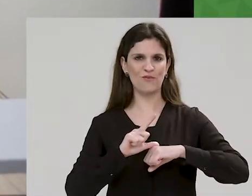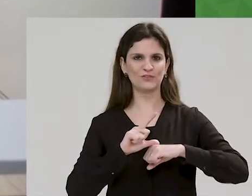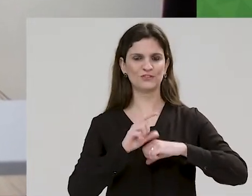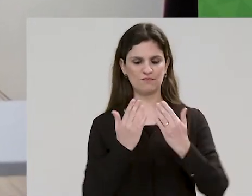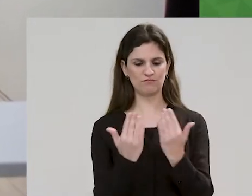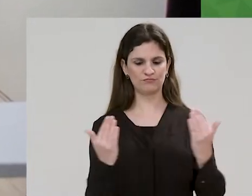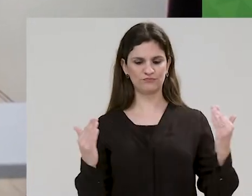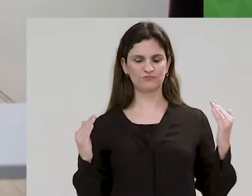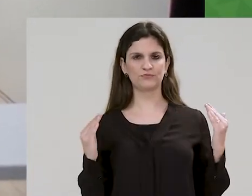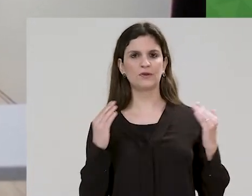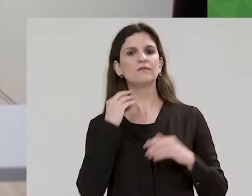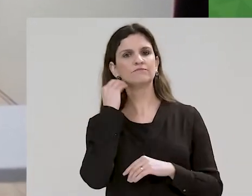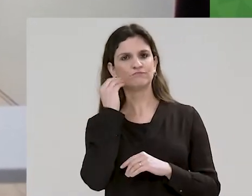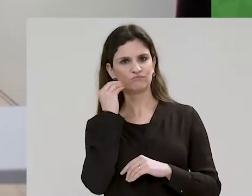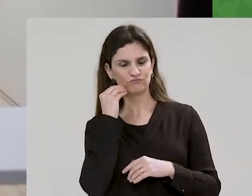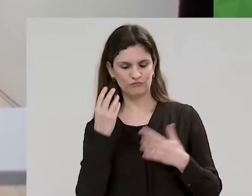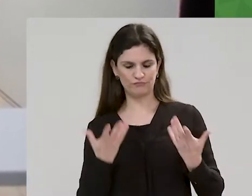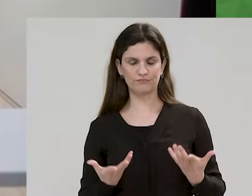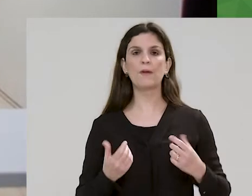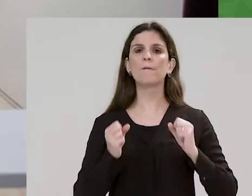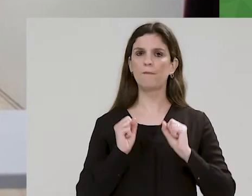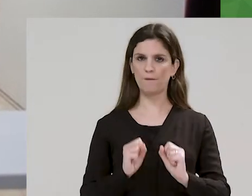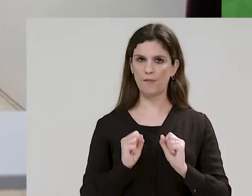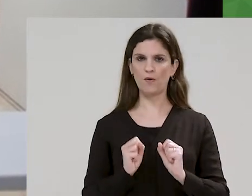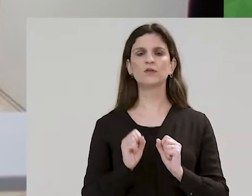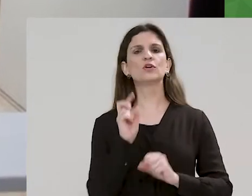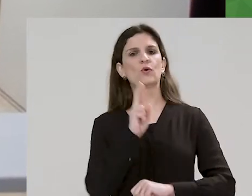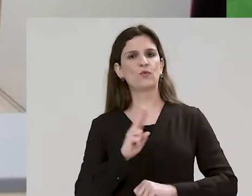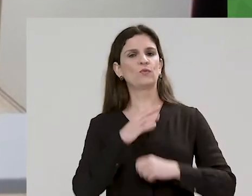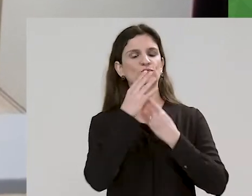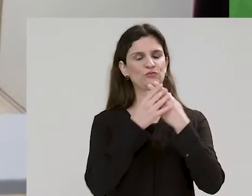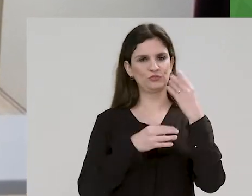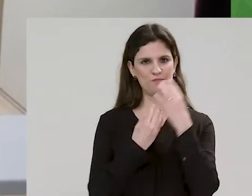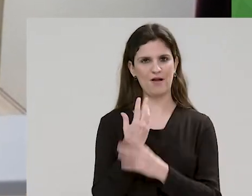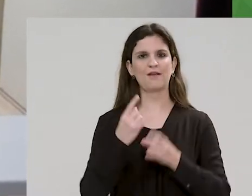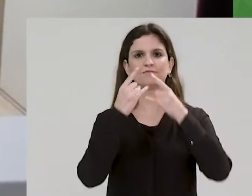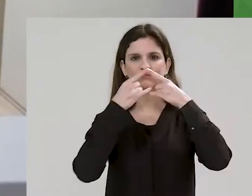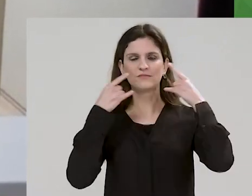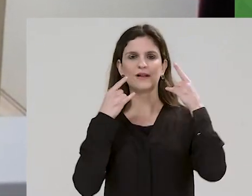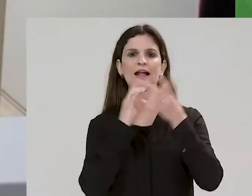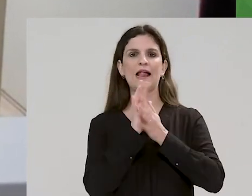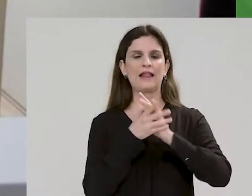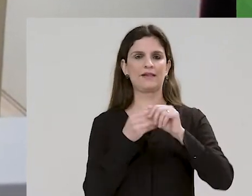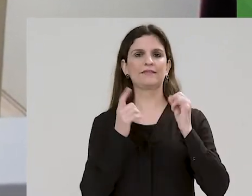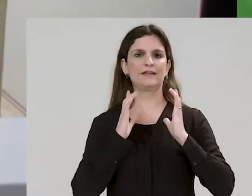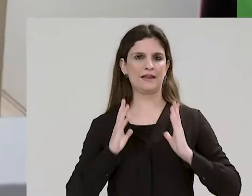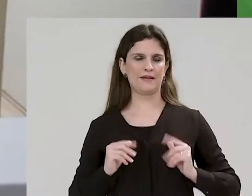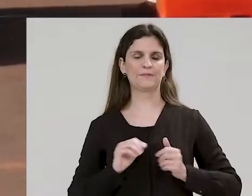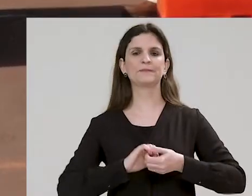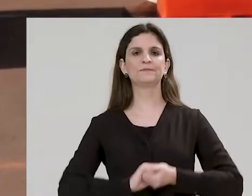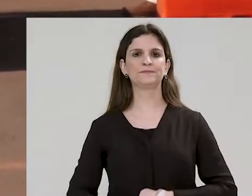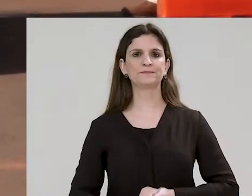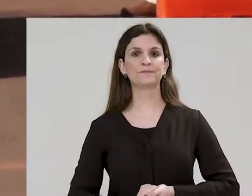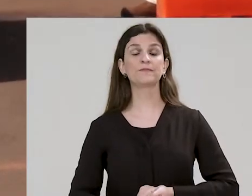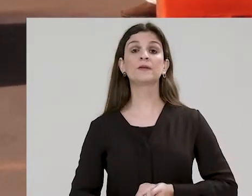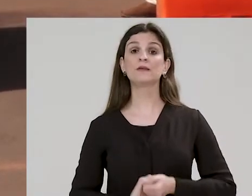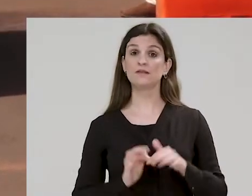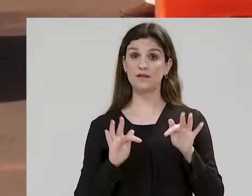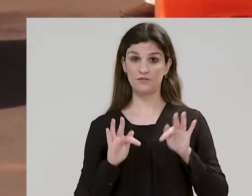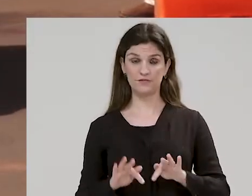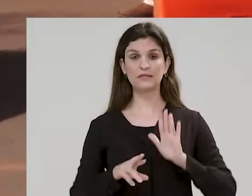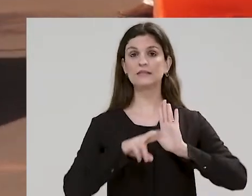bens de uso pessoal, seguindo todas as medidas, uso de máscaras e higienização das mãos. Por fim,